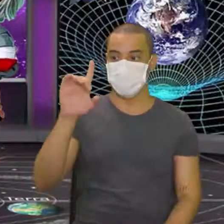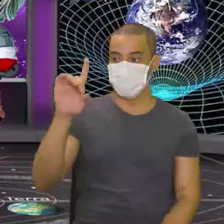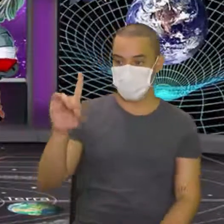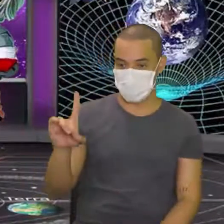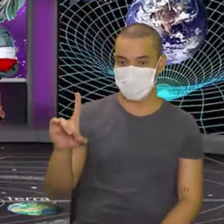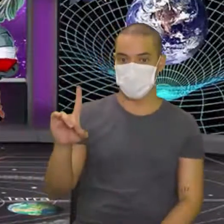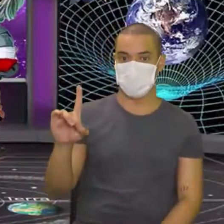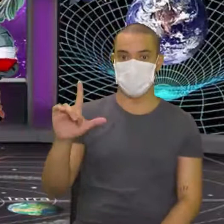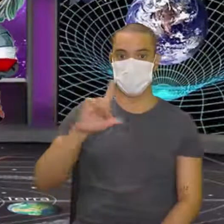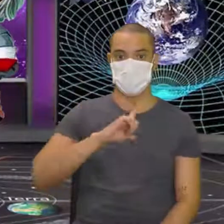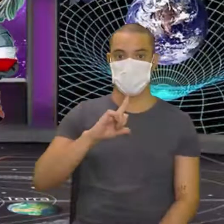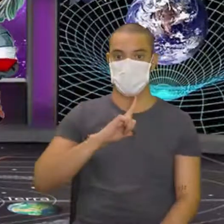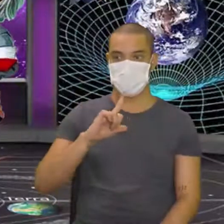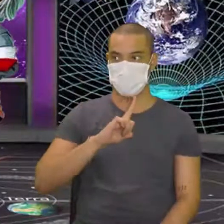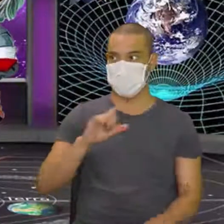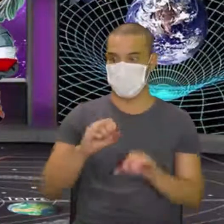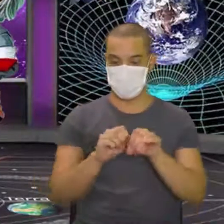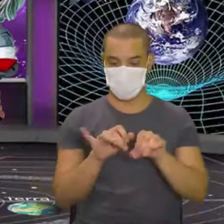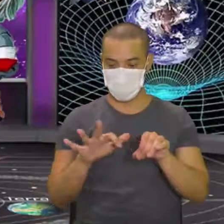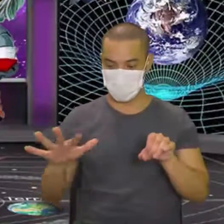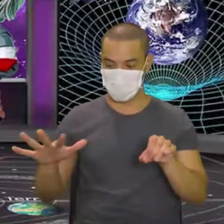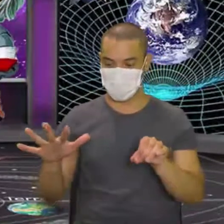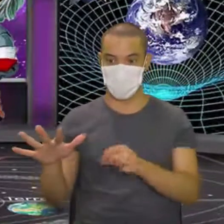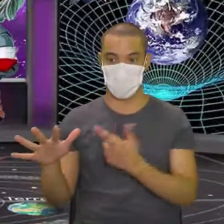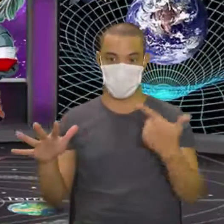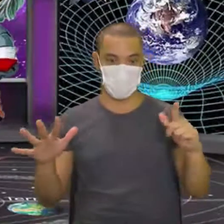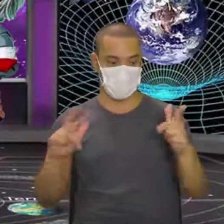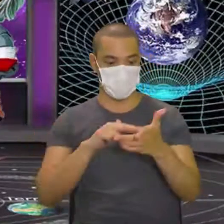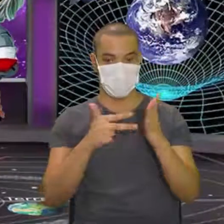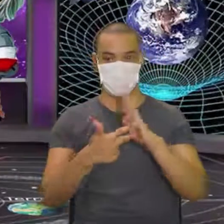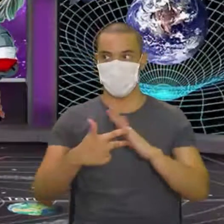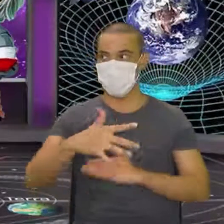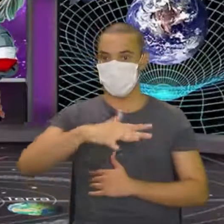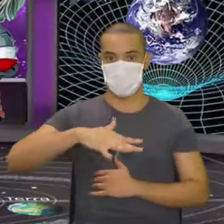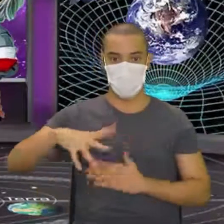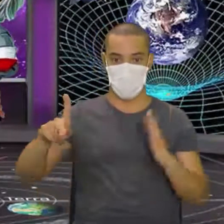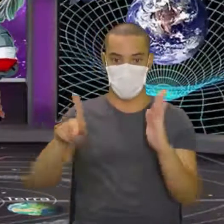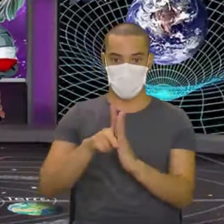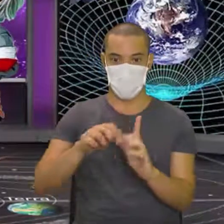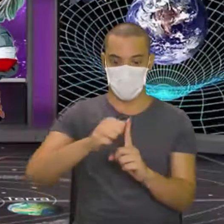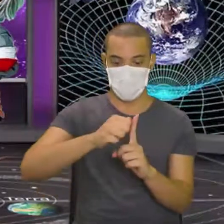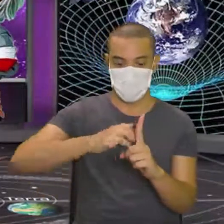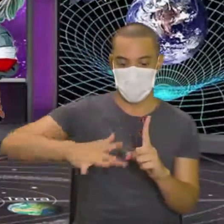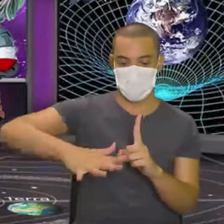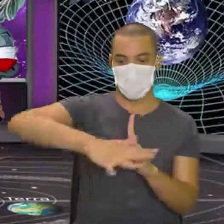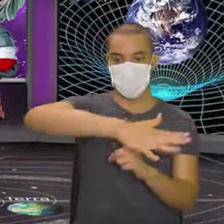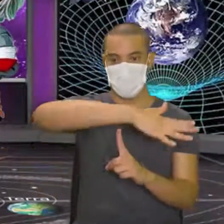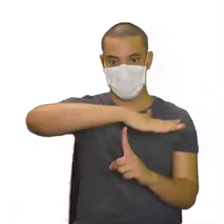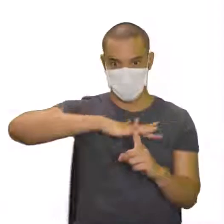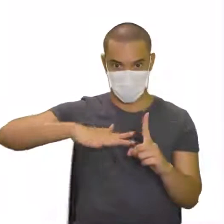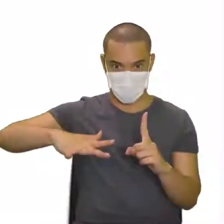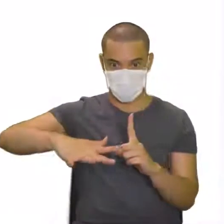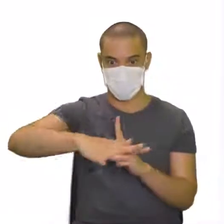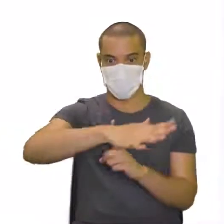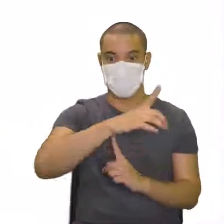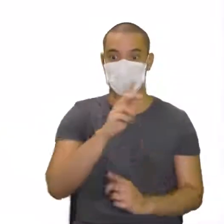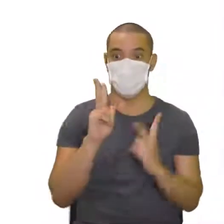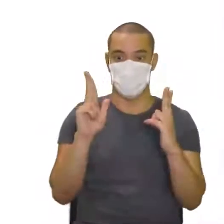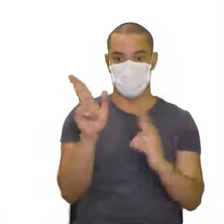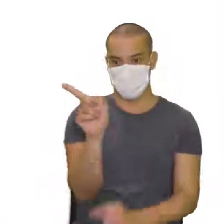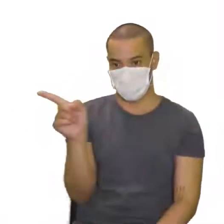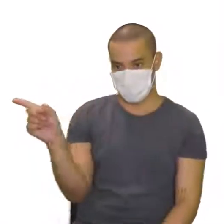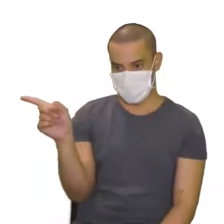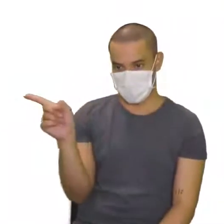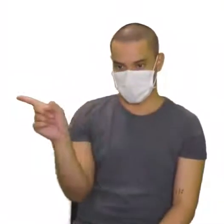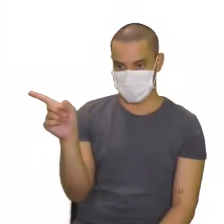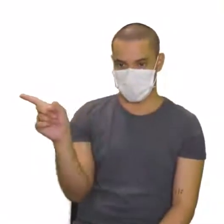é o sentido da corrente e aqui vai ser o formato das linhas de campo magnético. Vamos ver a figura de novo, como é mostrado aqui